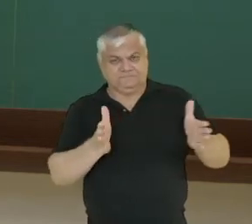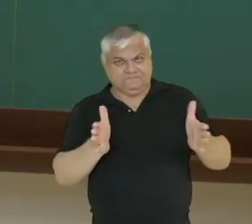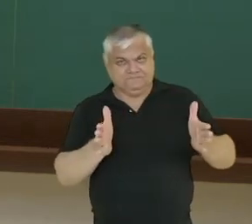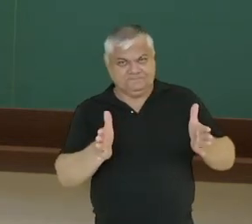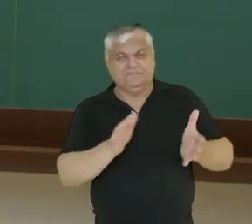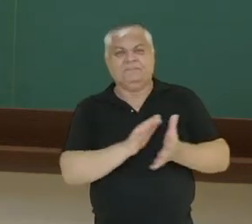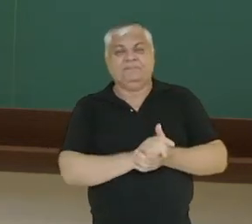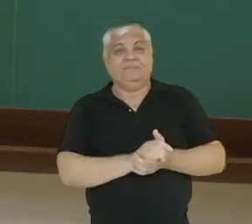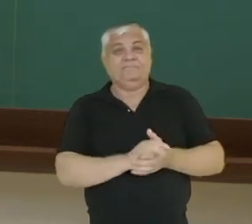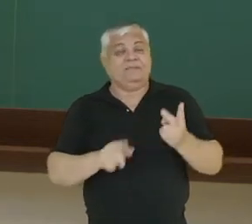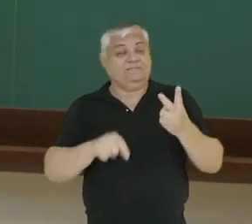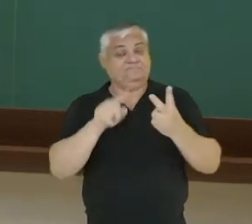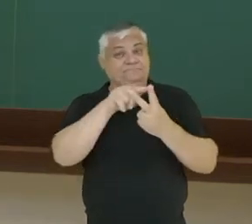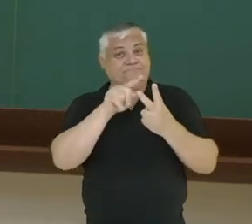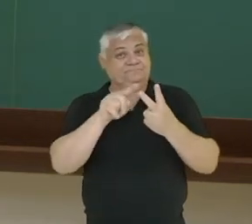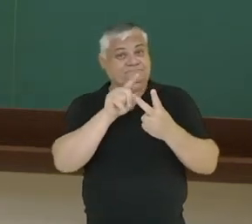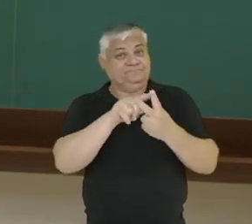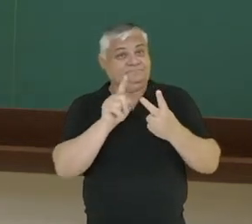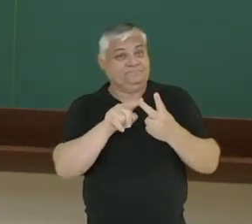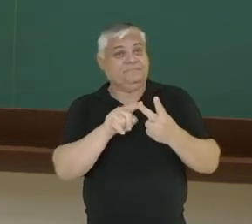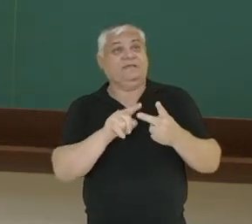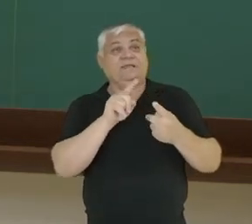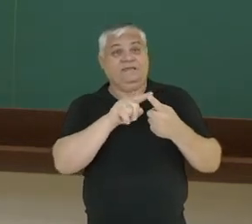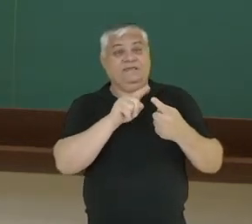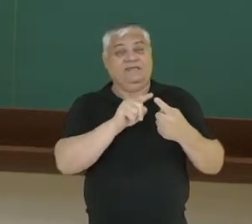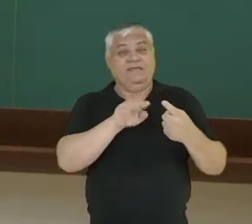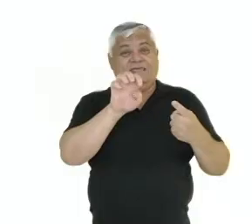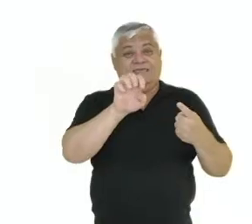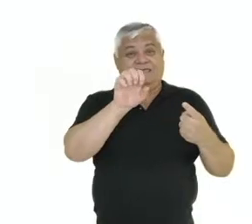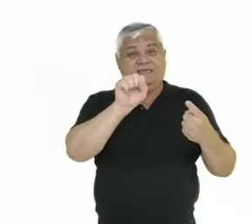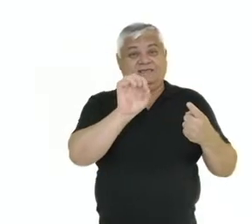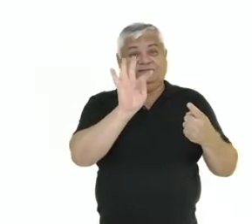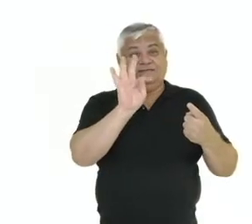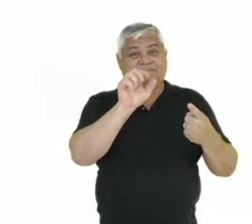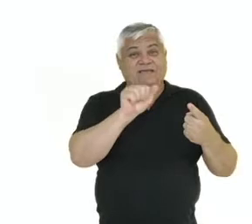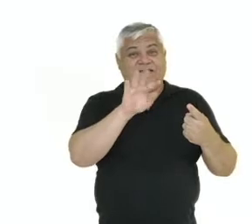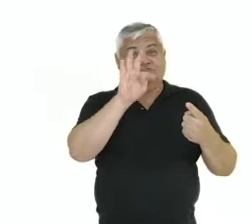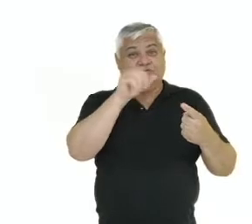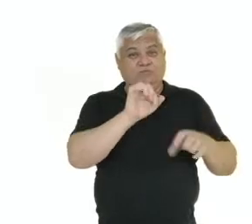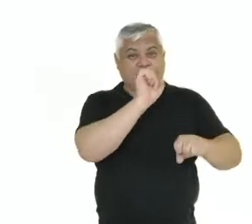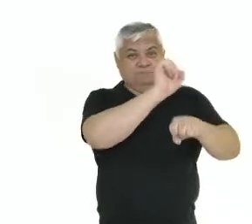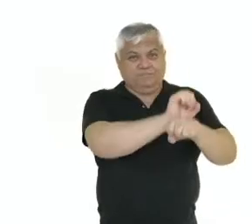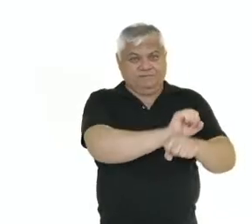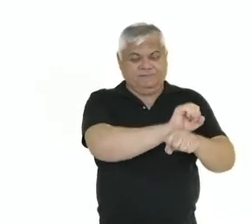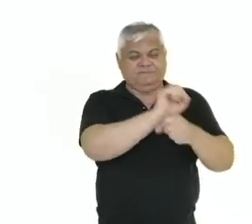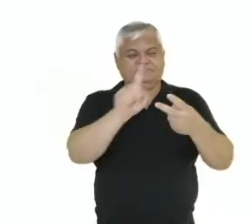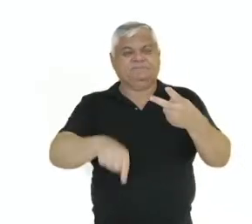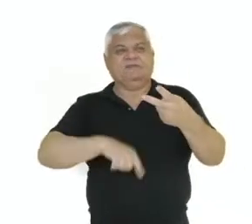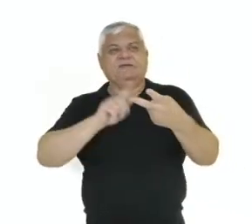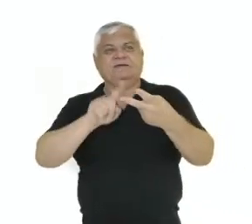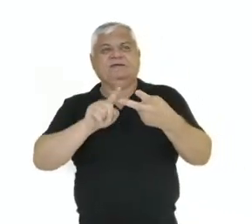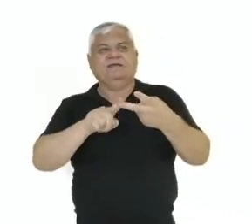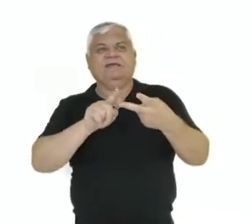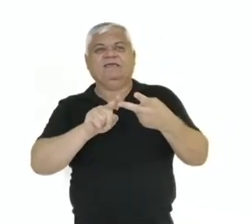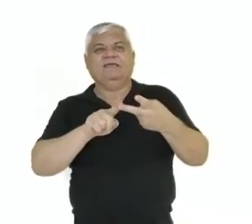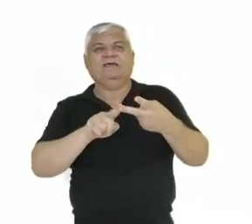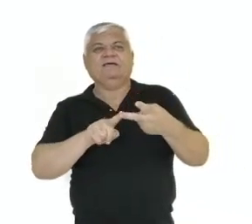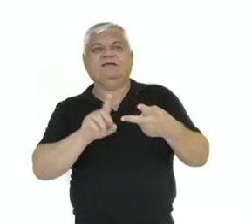nós temos dois tipos de equilíbrio. Nós temos o equilíbrio estático e o